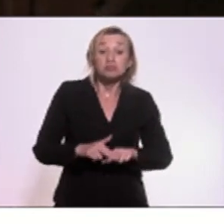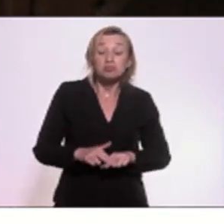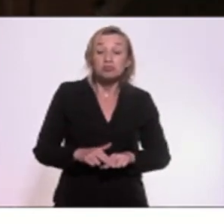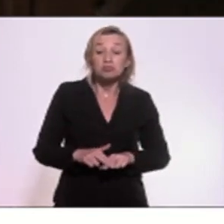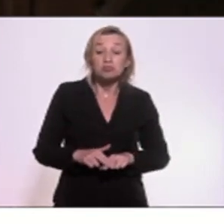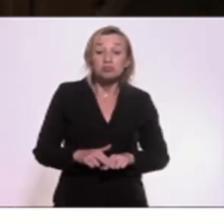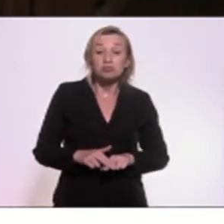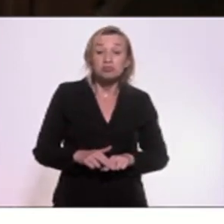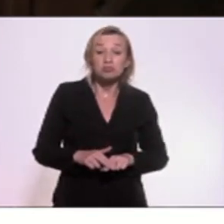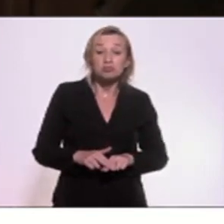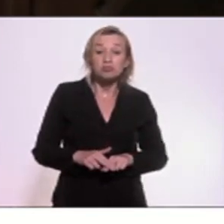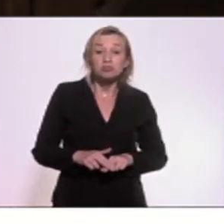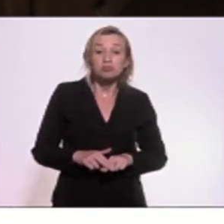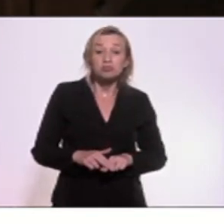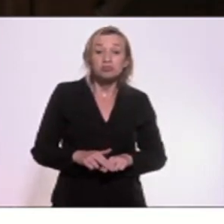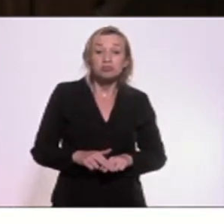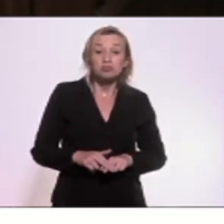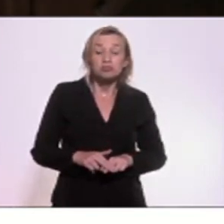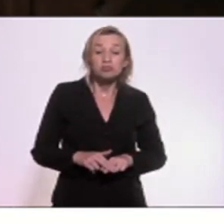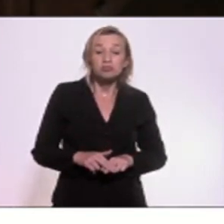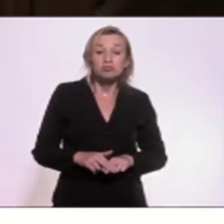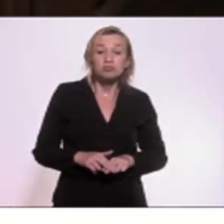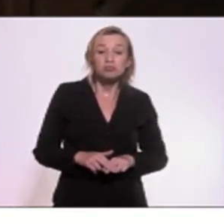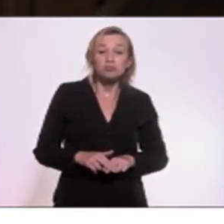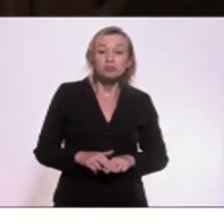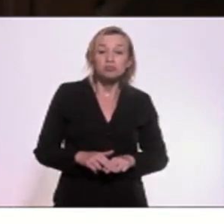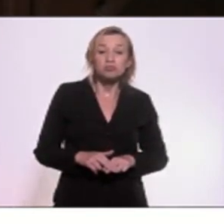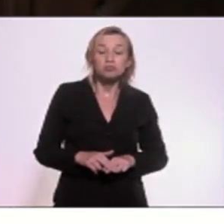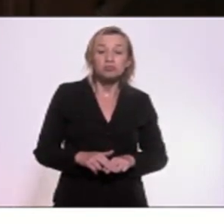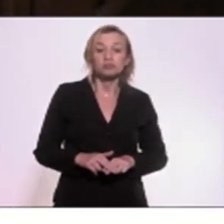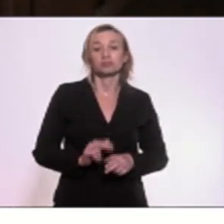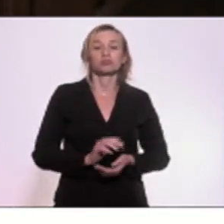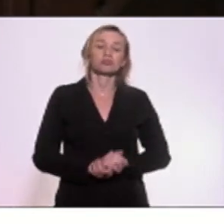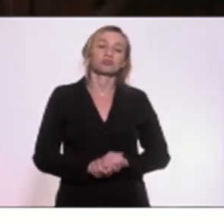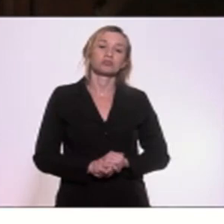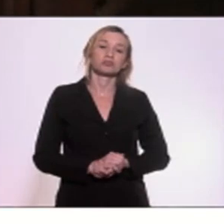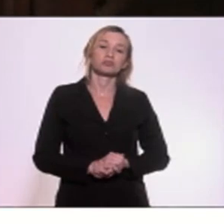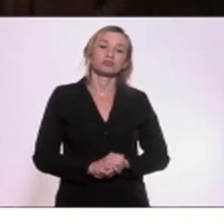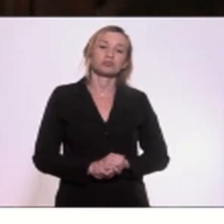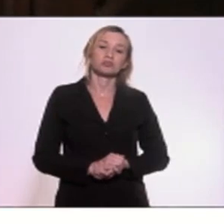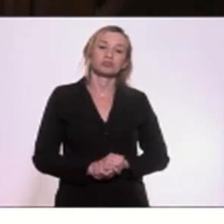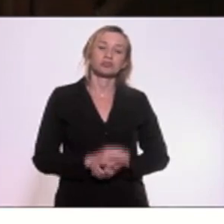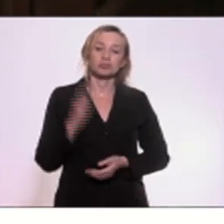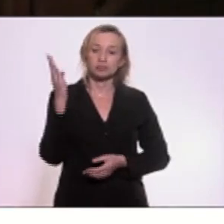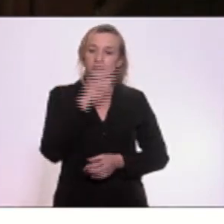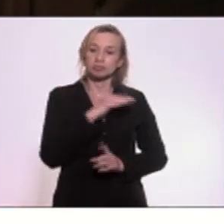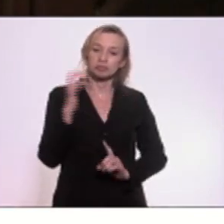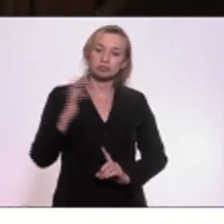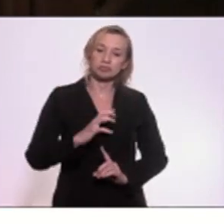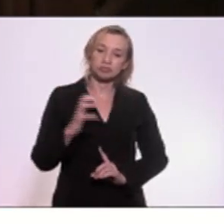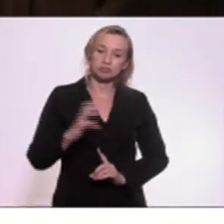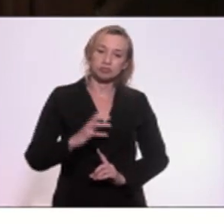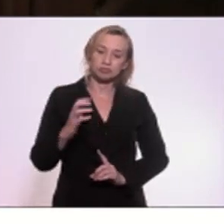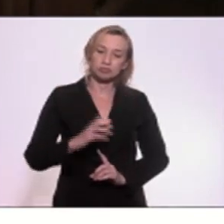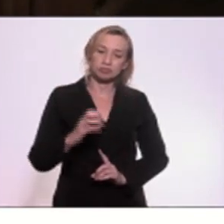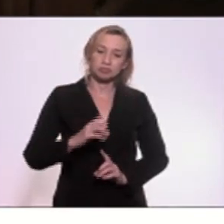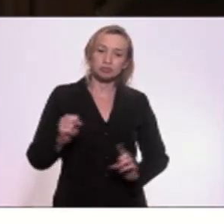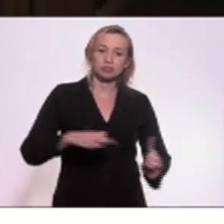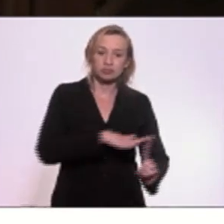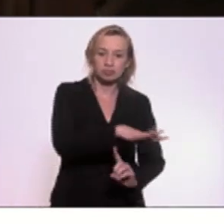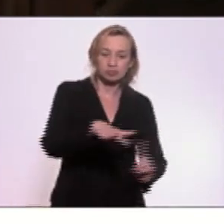da contaminação do podre exatamente no tecido